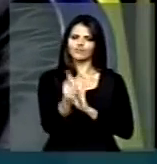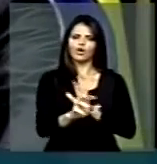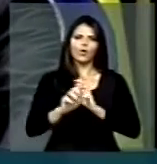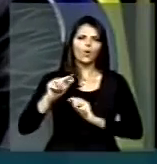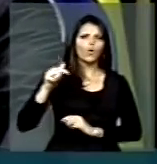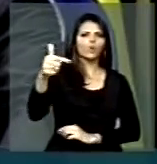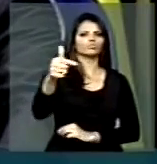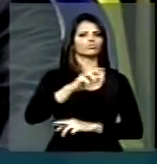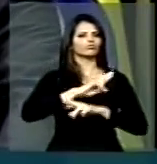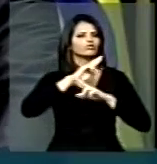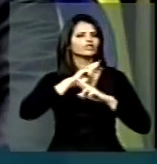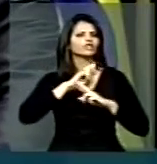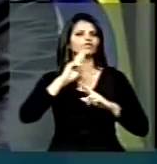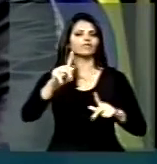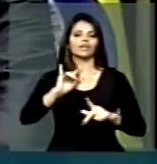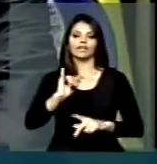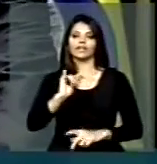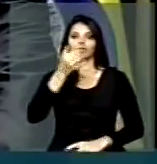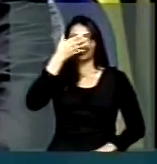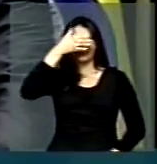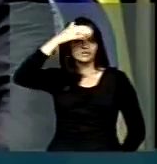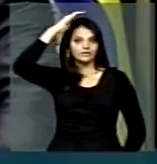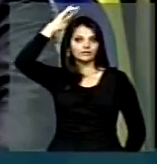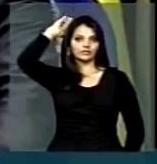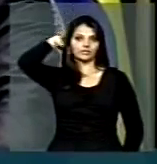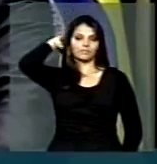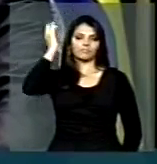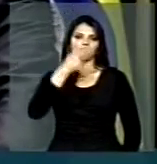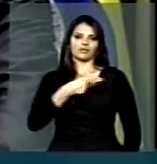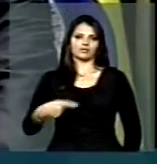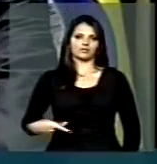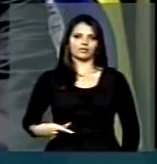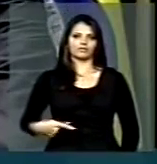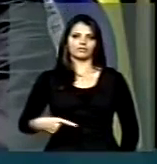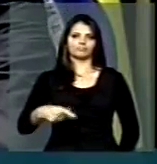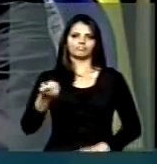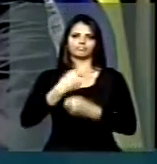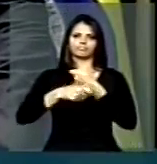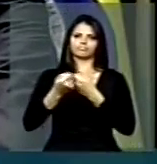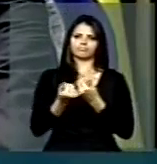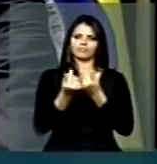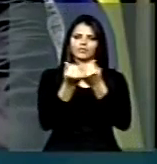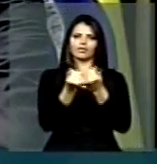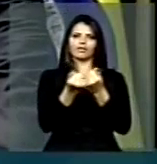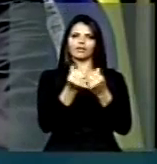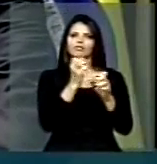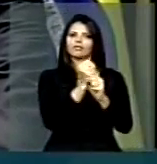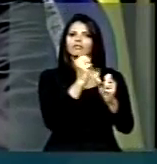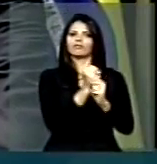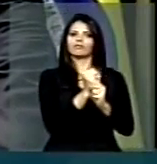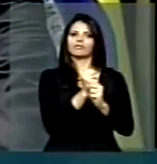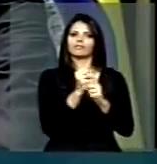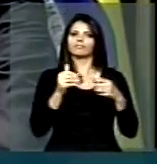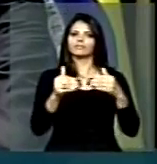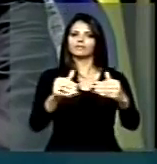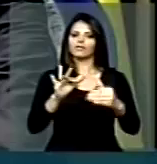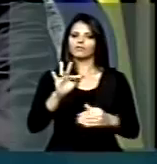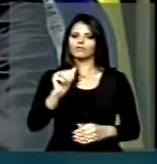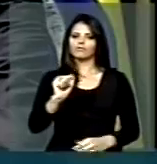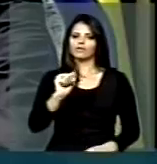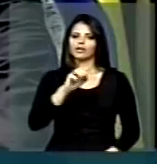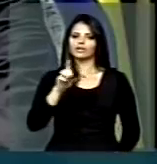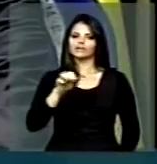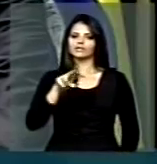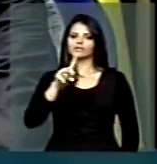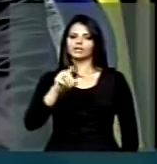outra dimensão. Itamar alçou a posição central do comando da economia, um brasileiro, na inteireza do